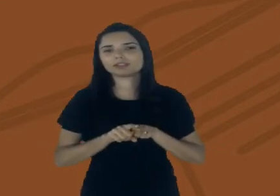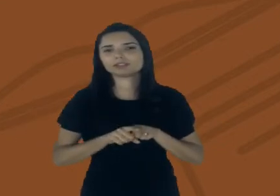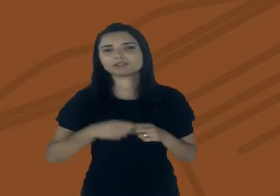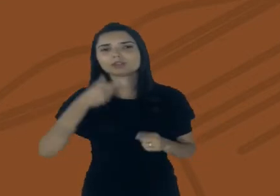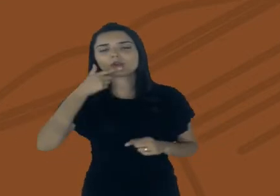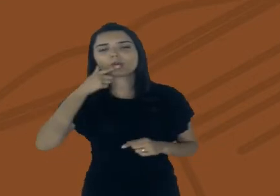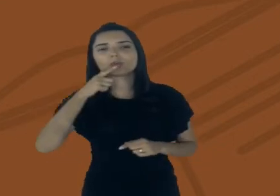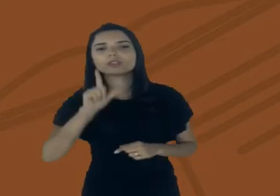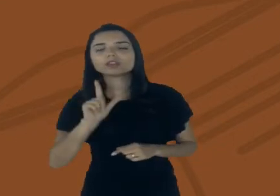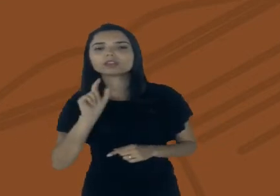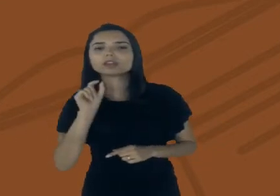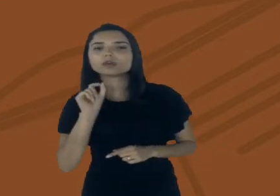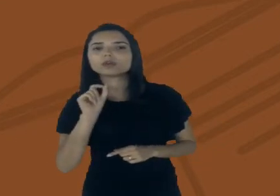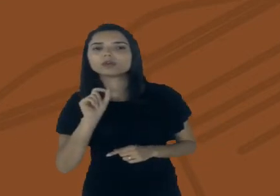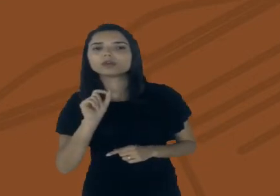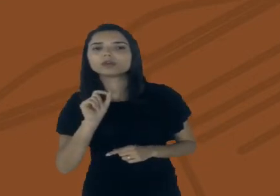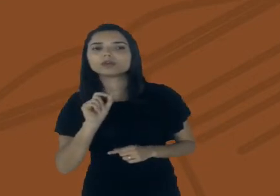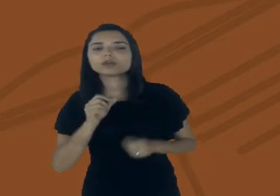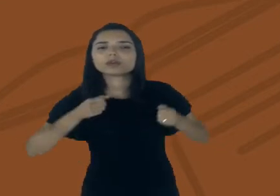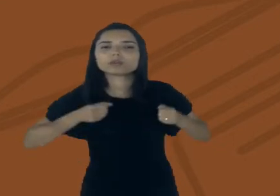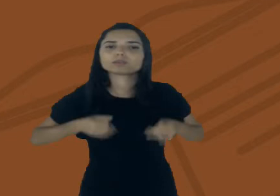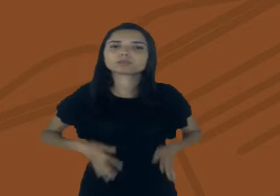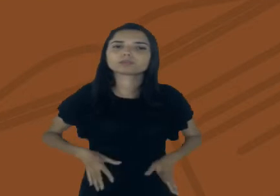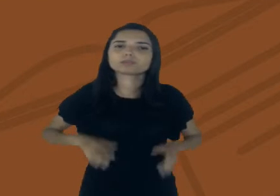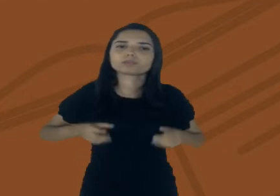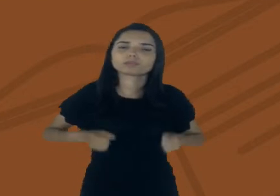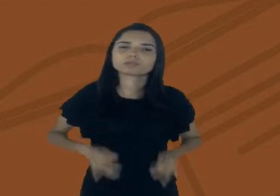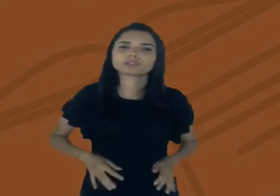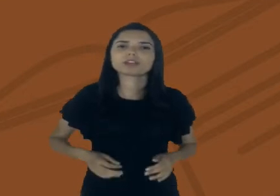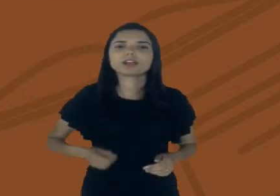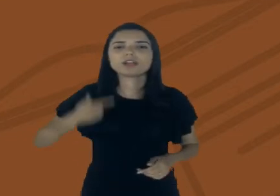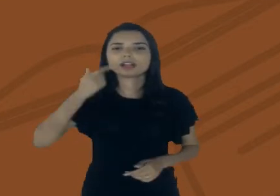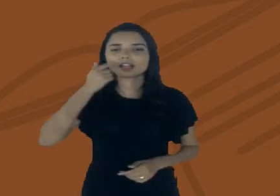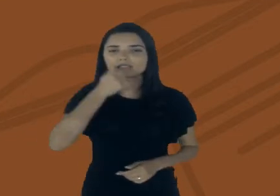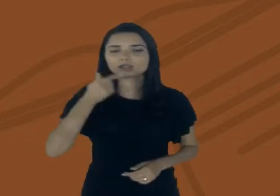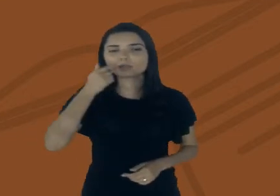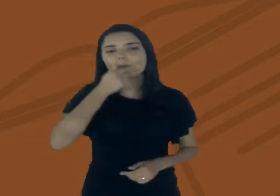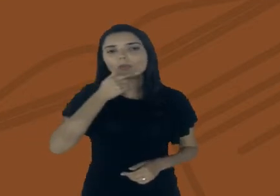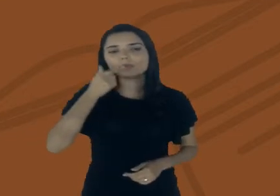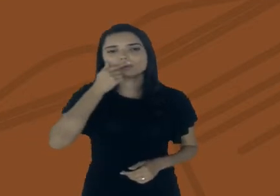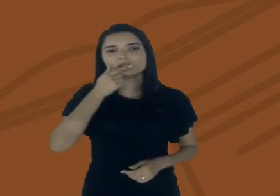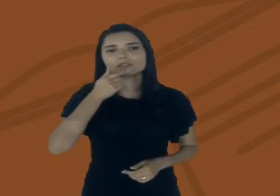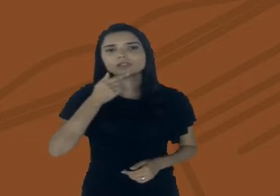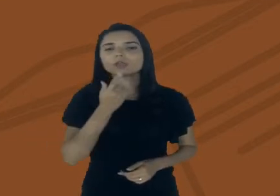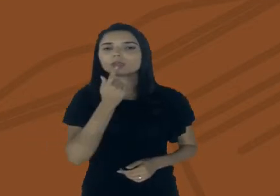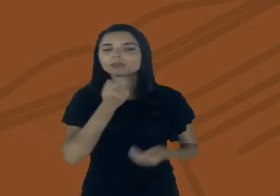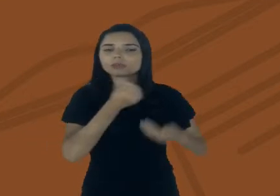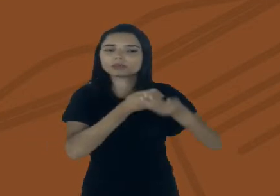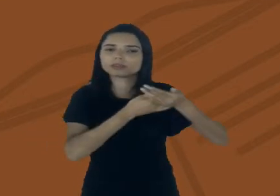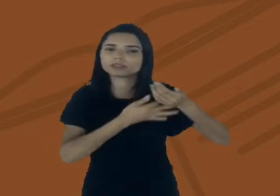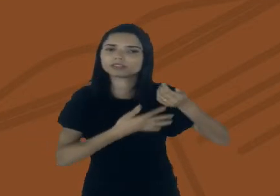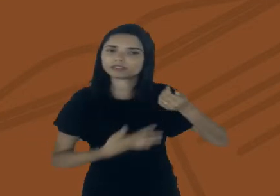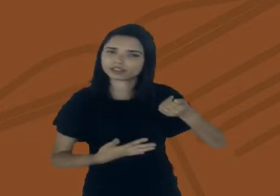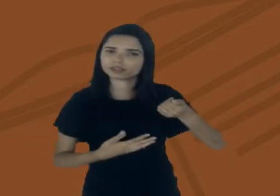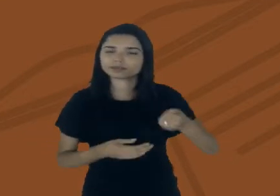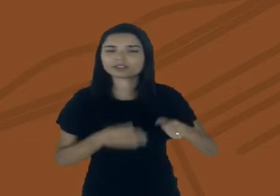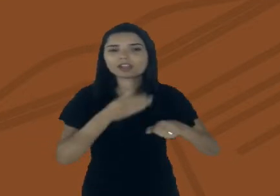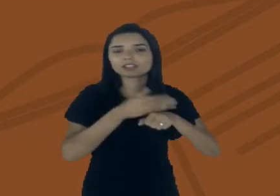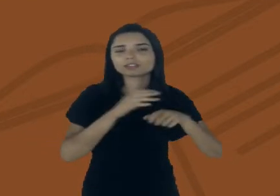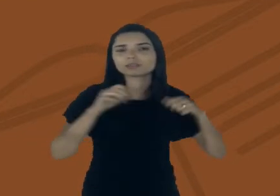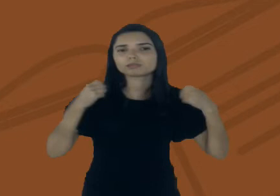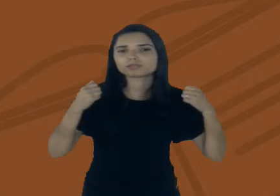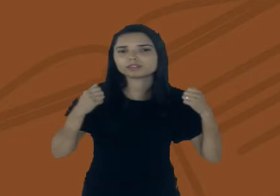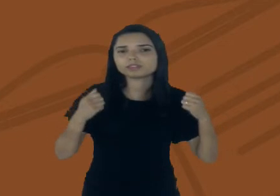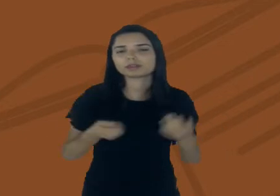conseguir gastar a glicose abundante no sangue. Então, a prática regular tem como impacto positivo no controle